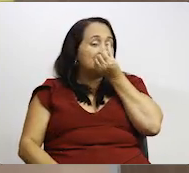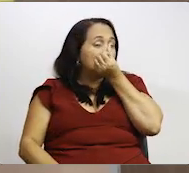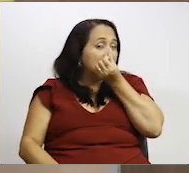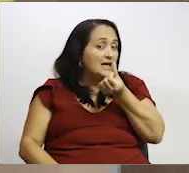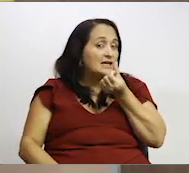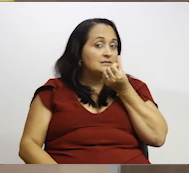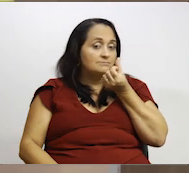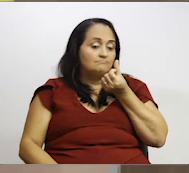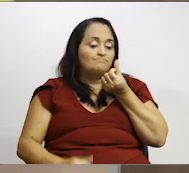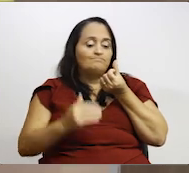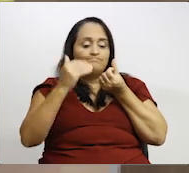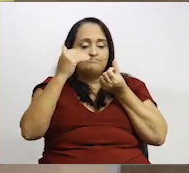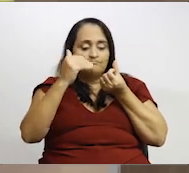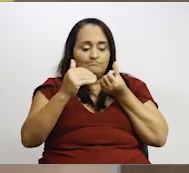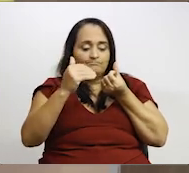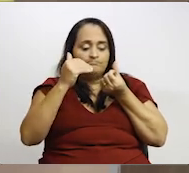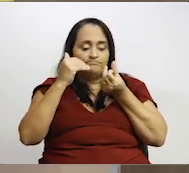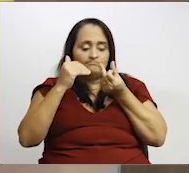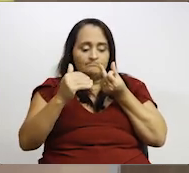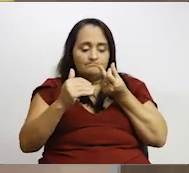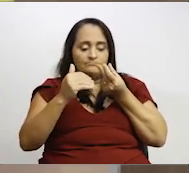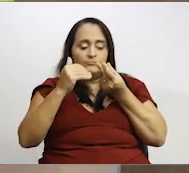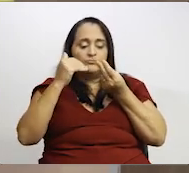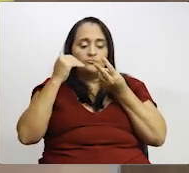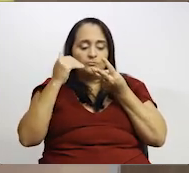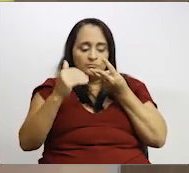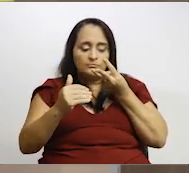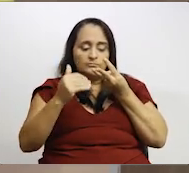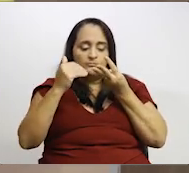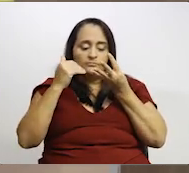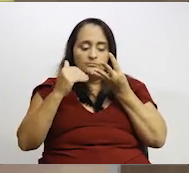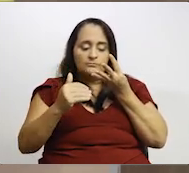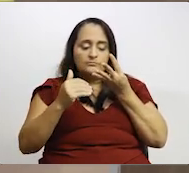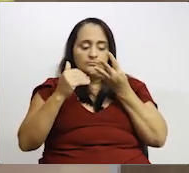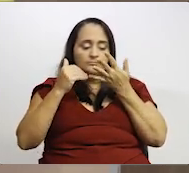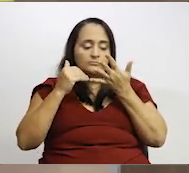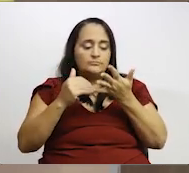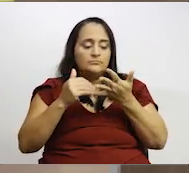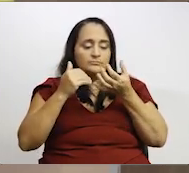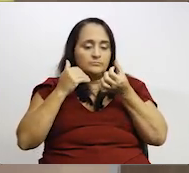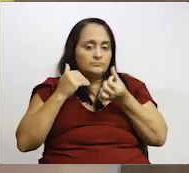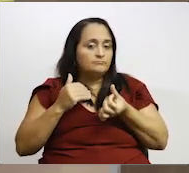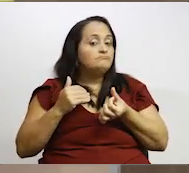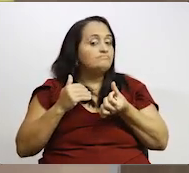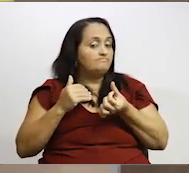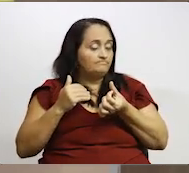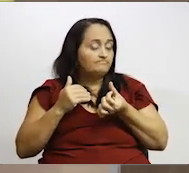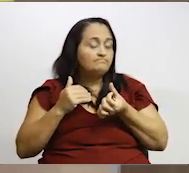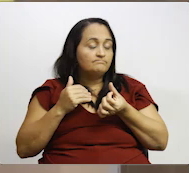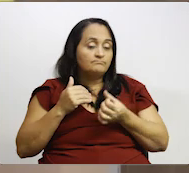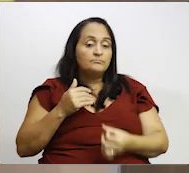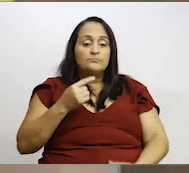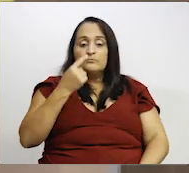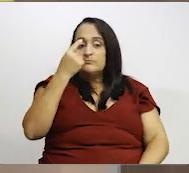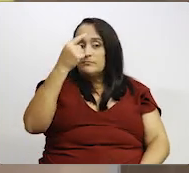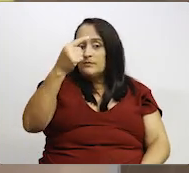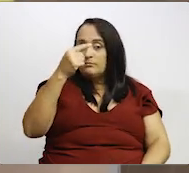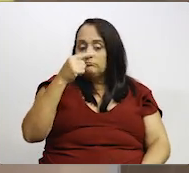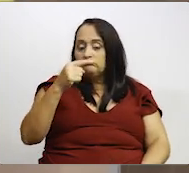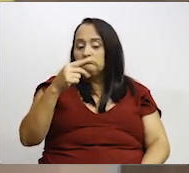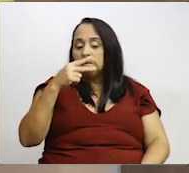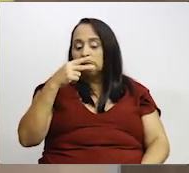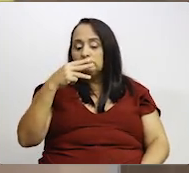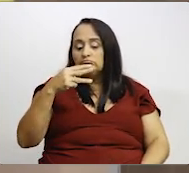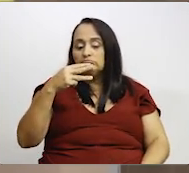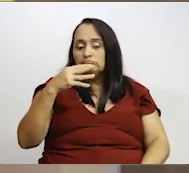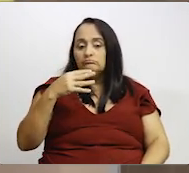partes, tá? E cada um vai comer uma parte dessas 6. Então, se eu